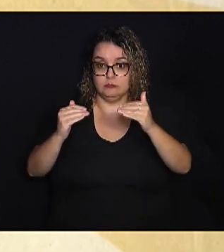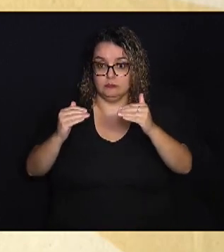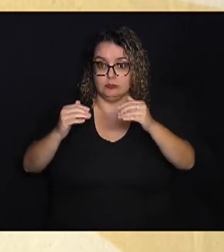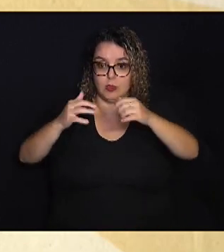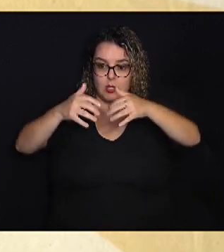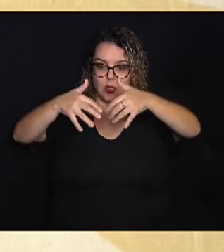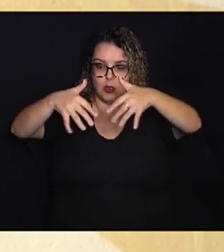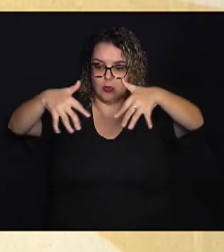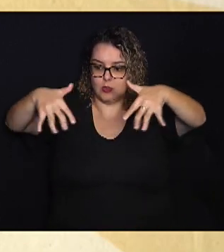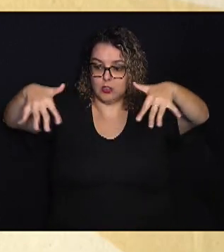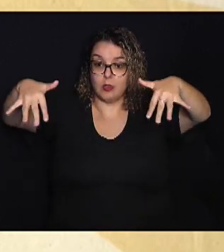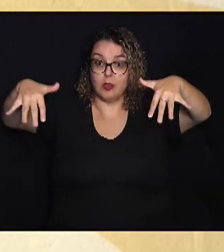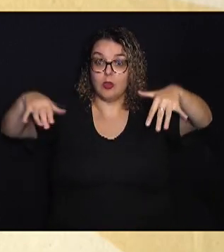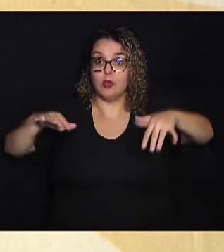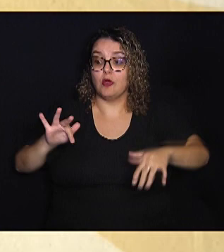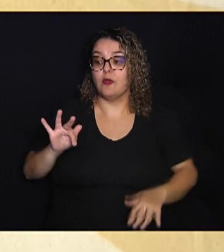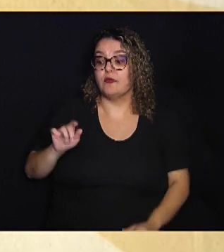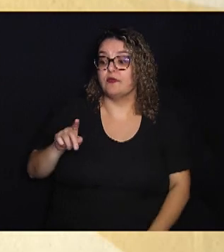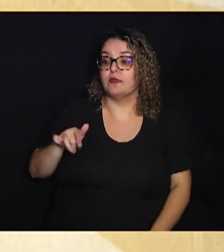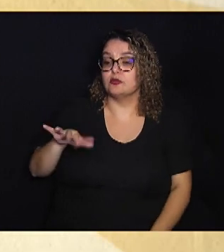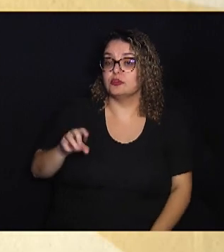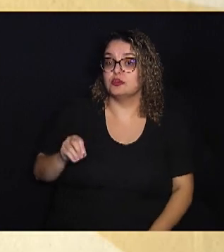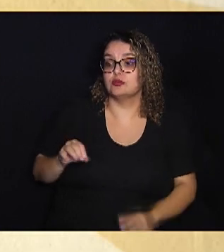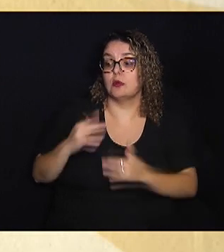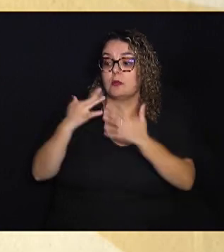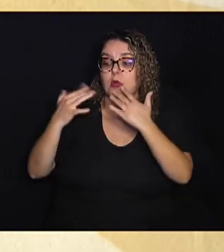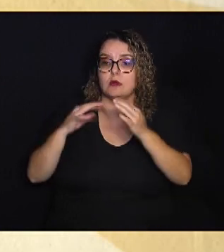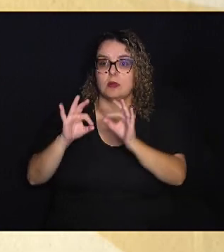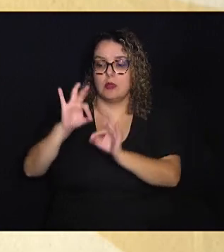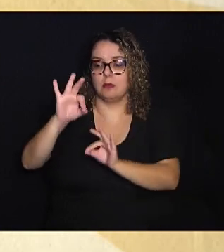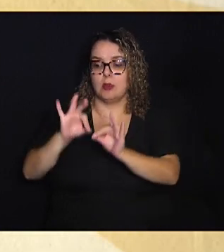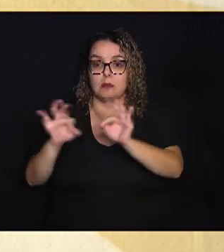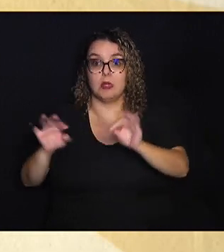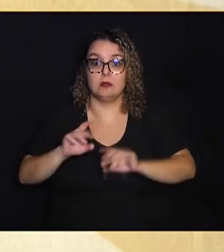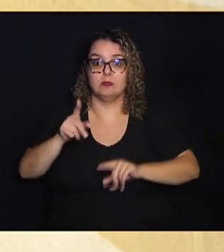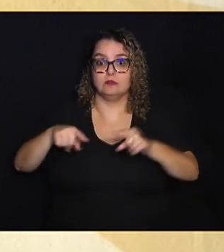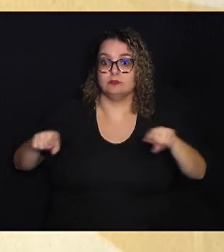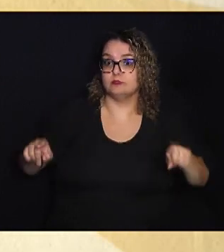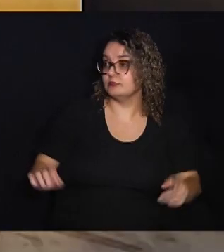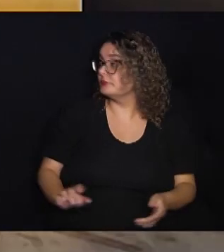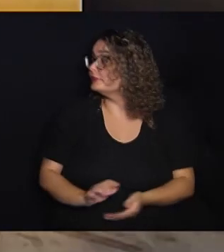de fuxico coloridos com comprimentos variados.